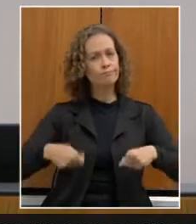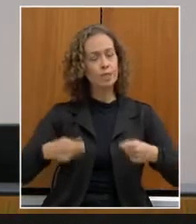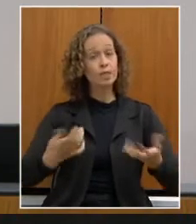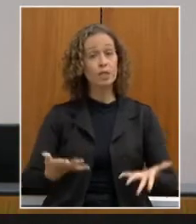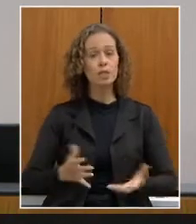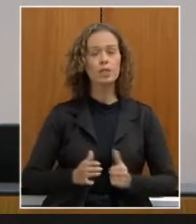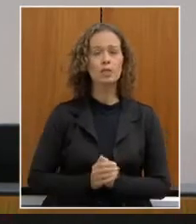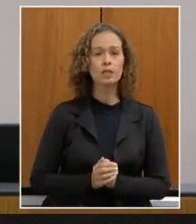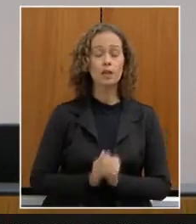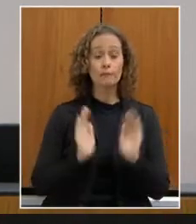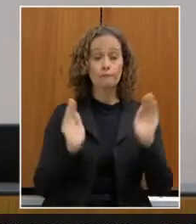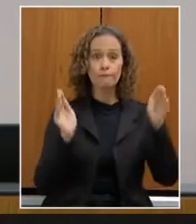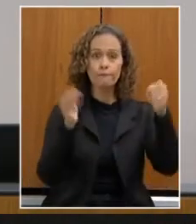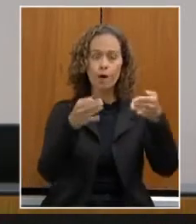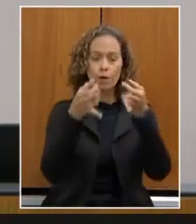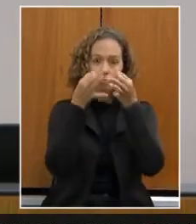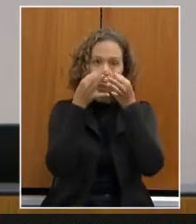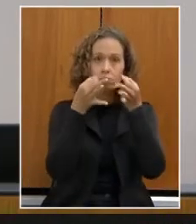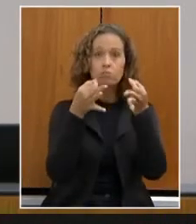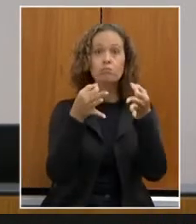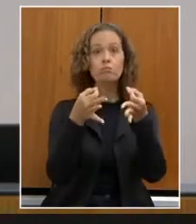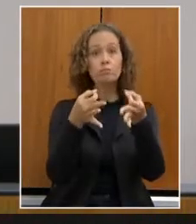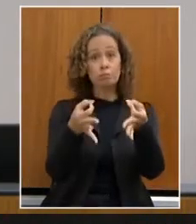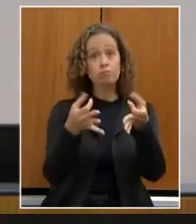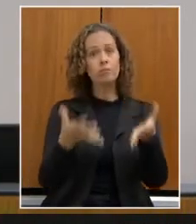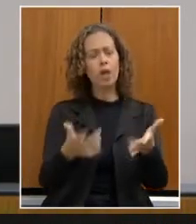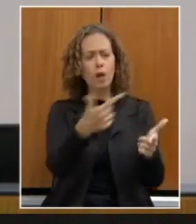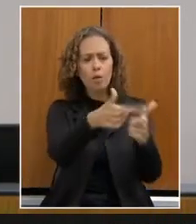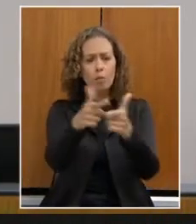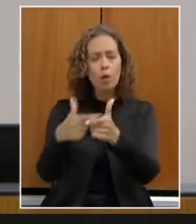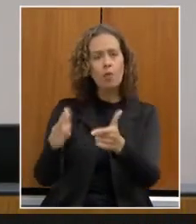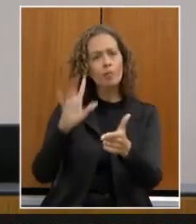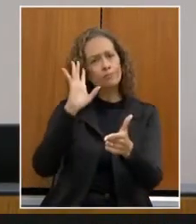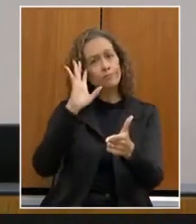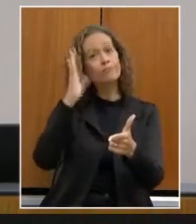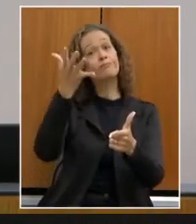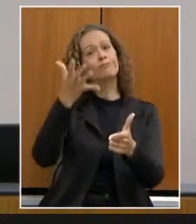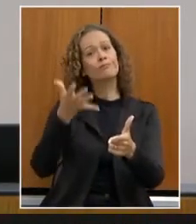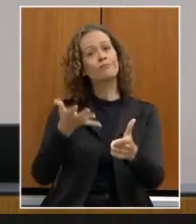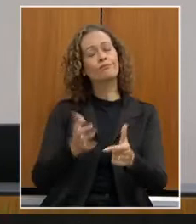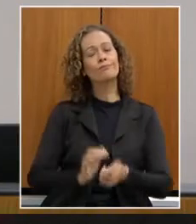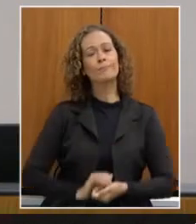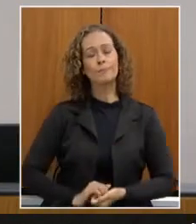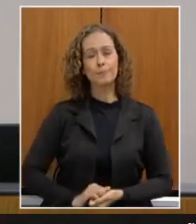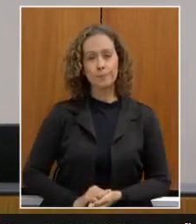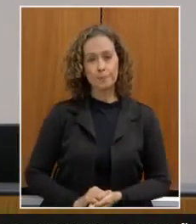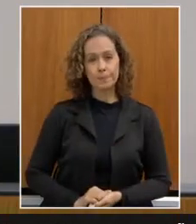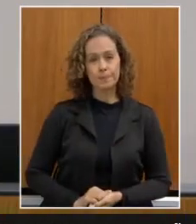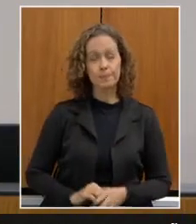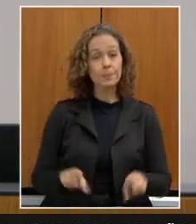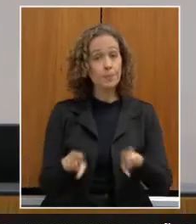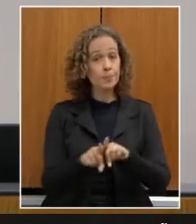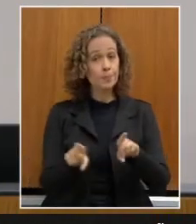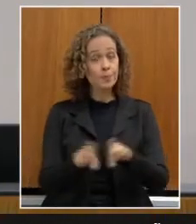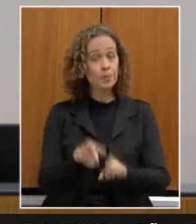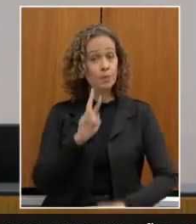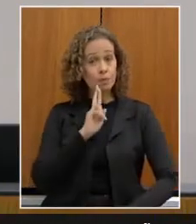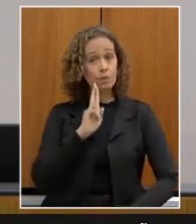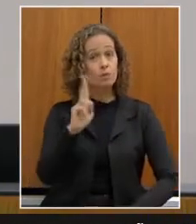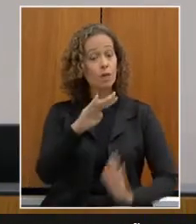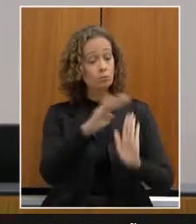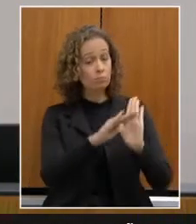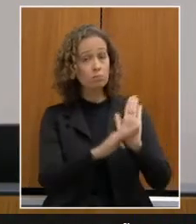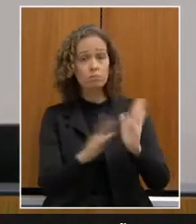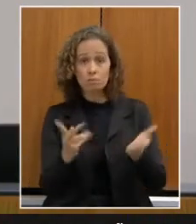cabeça focada na solução dos nossos problemas, e que os resultados venham.